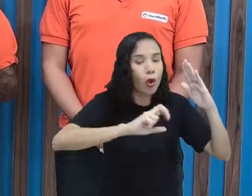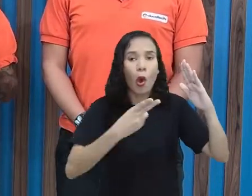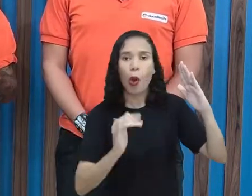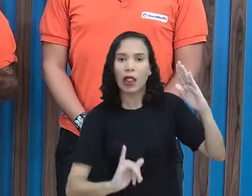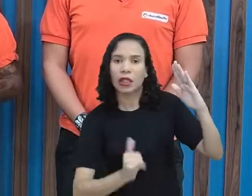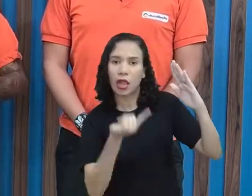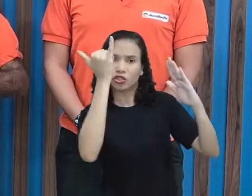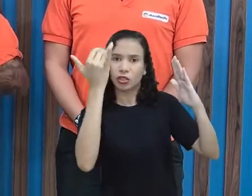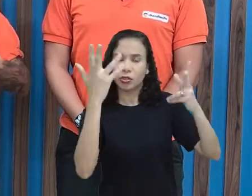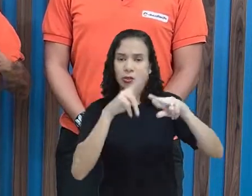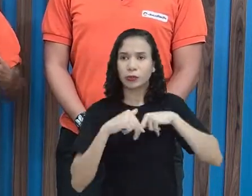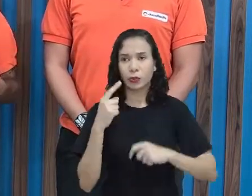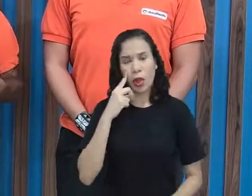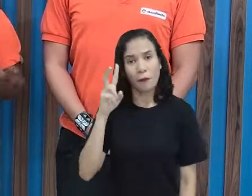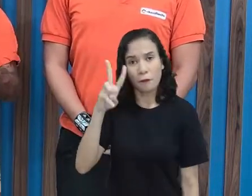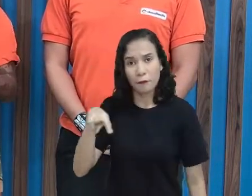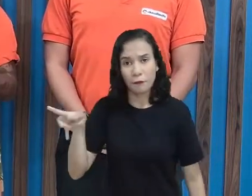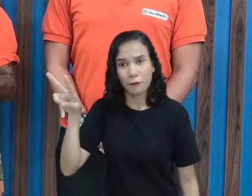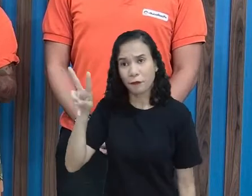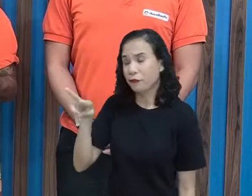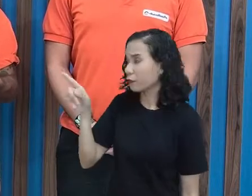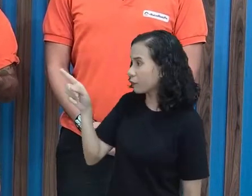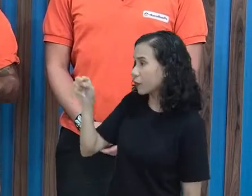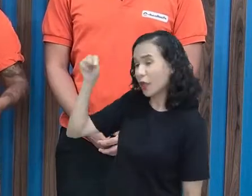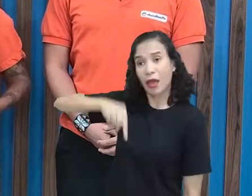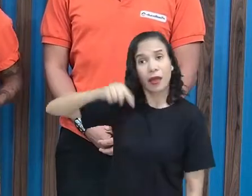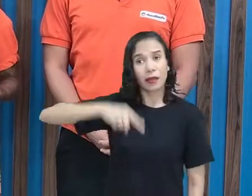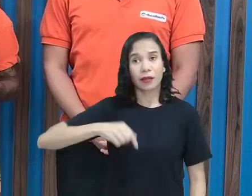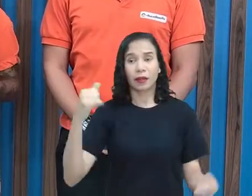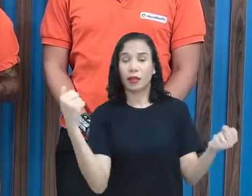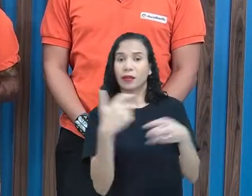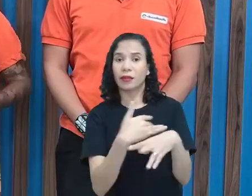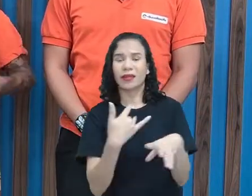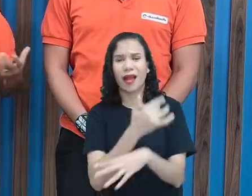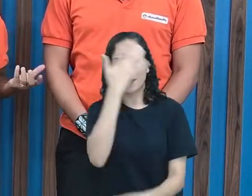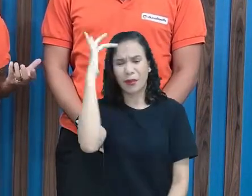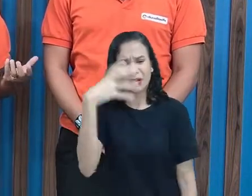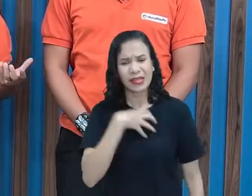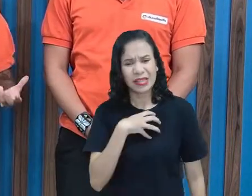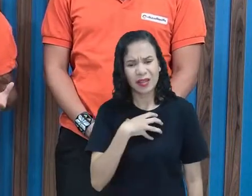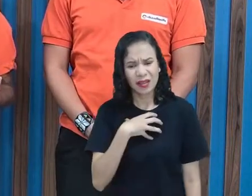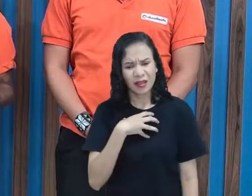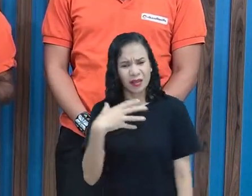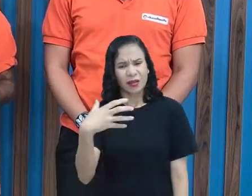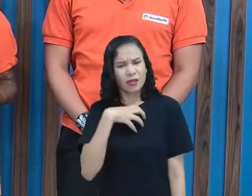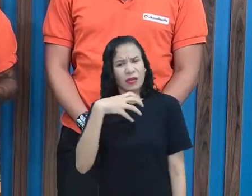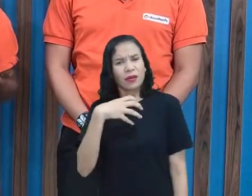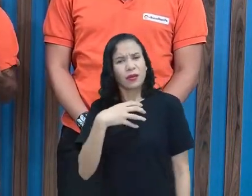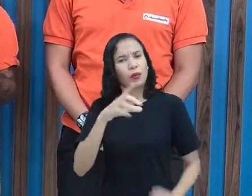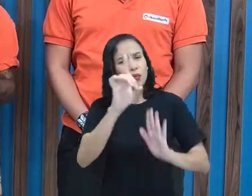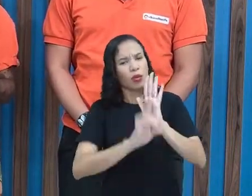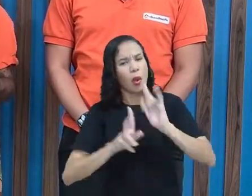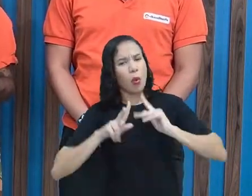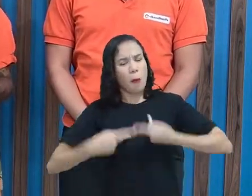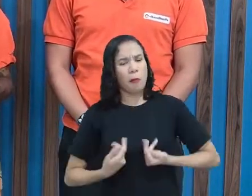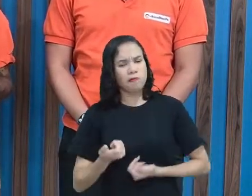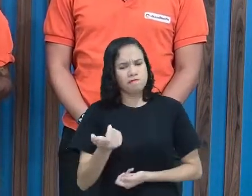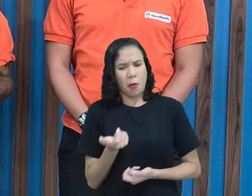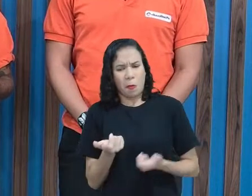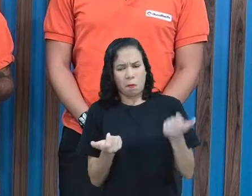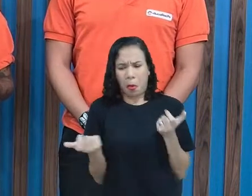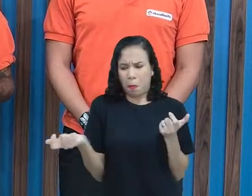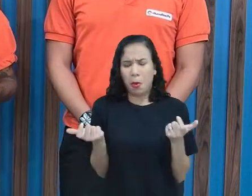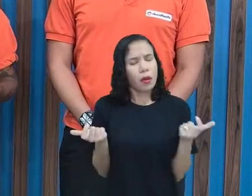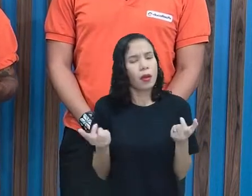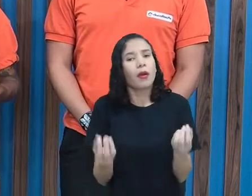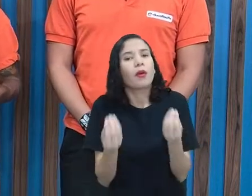tem como a gente olhar uma imagem como essa, que é daqui da nossa cidade, e já não se sentir violentado. O seu direito humano está sendo violentado.